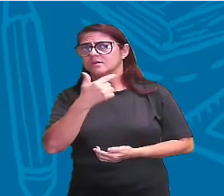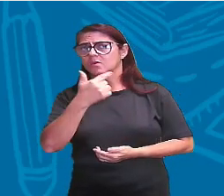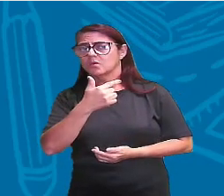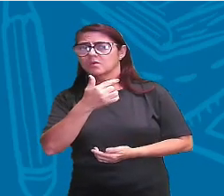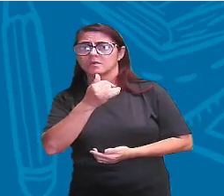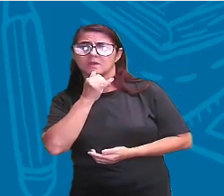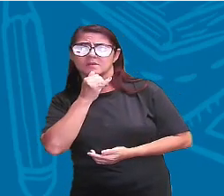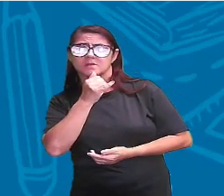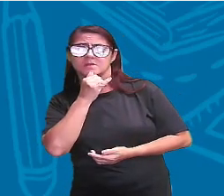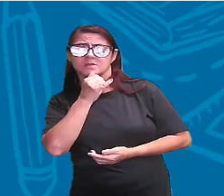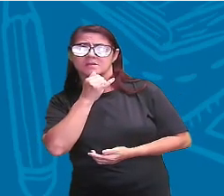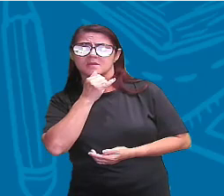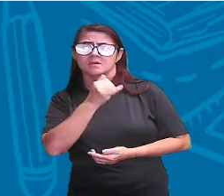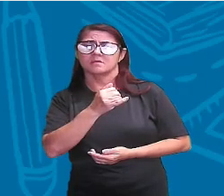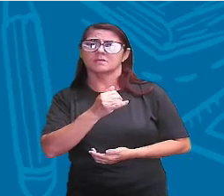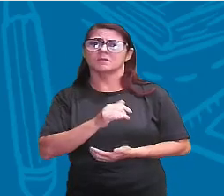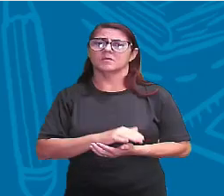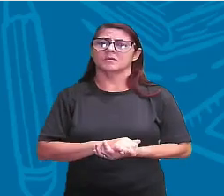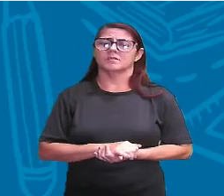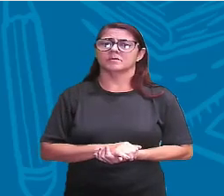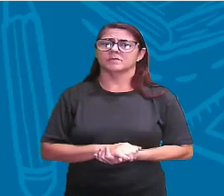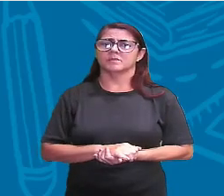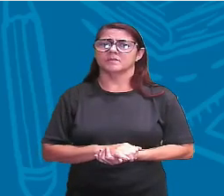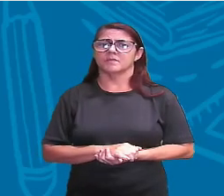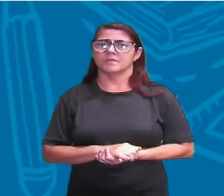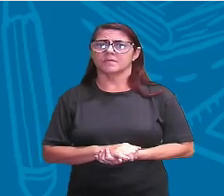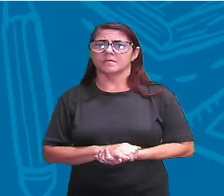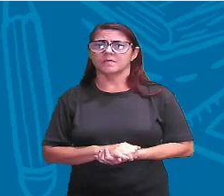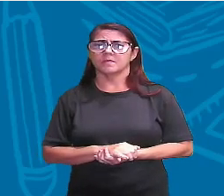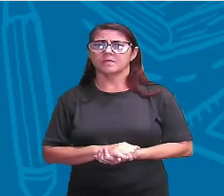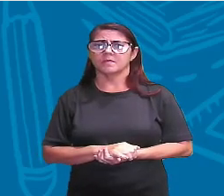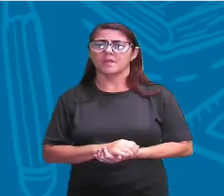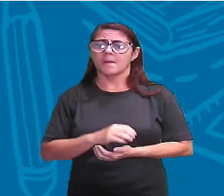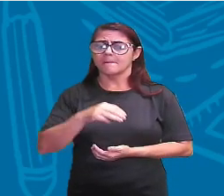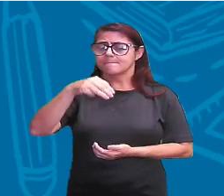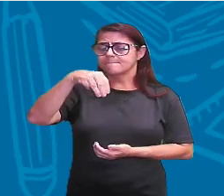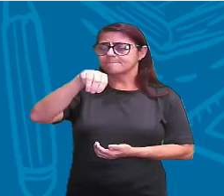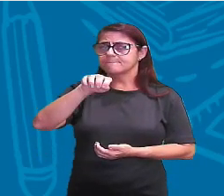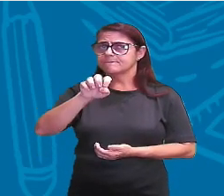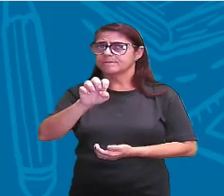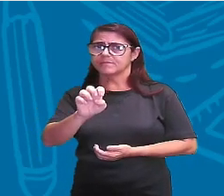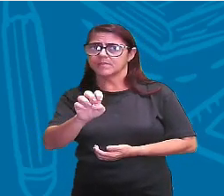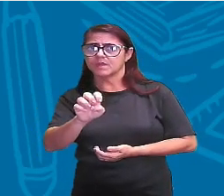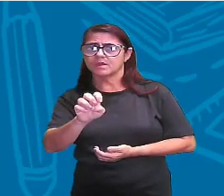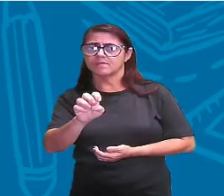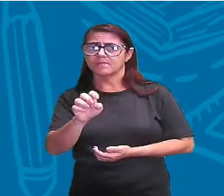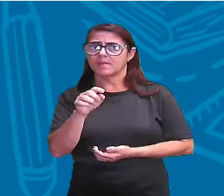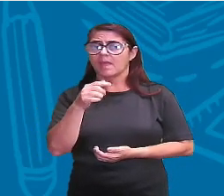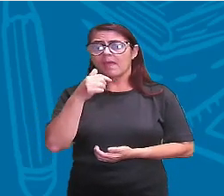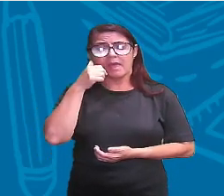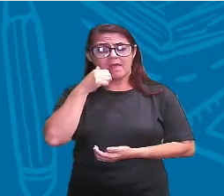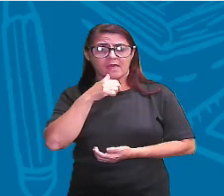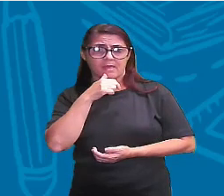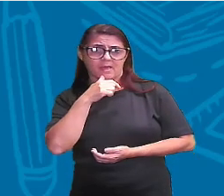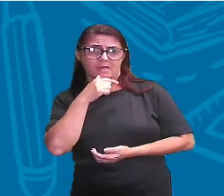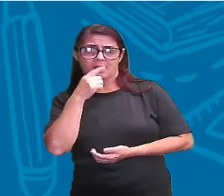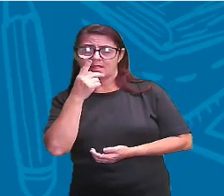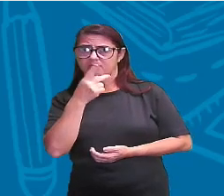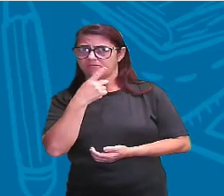she doesn't speak to me anymore. Olha o me novamente aí para dizer, ela não fala